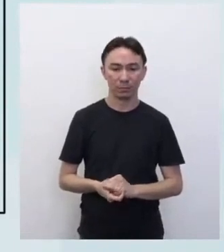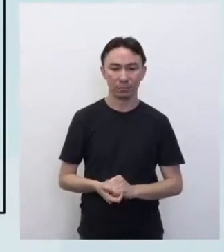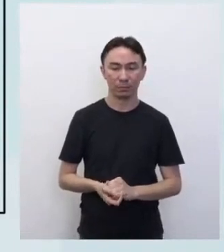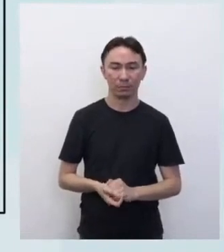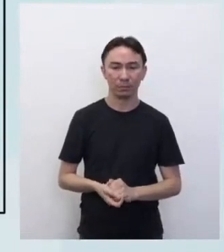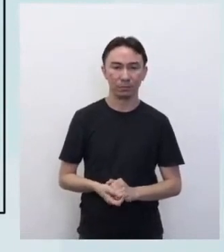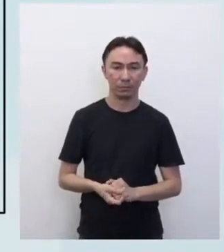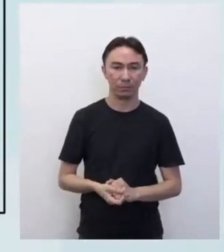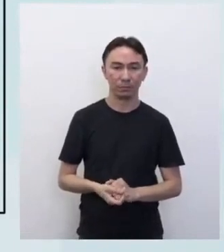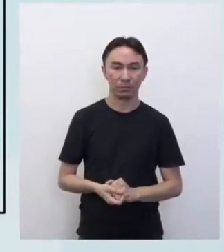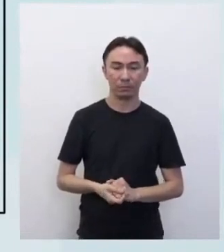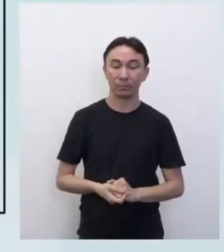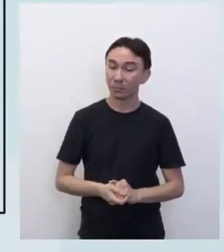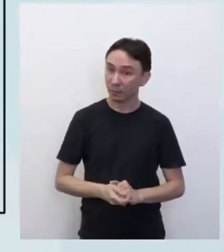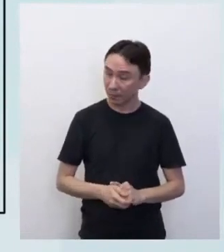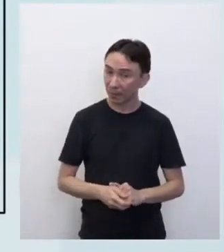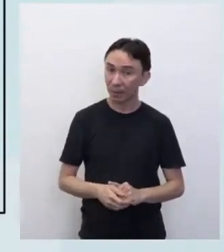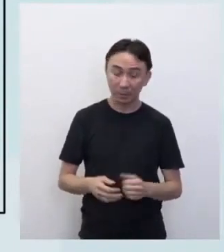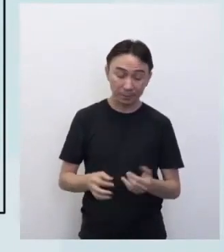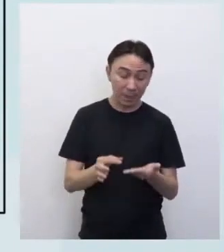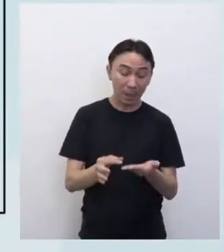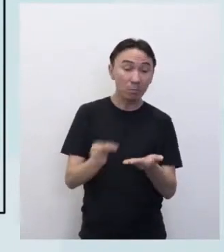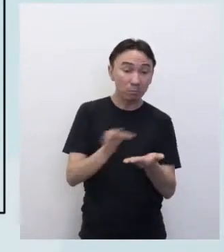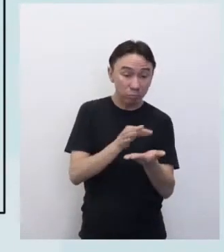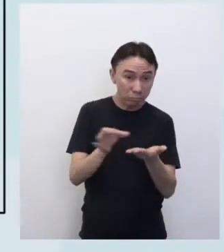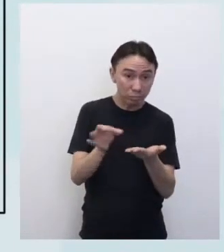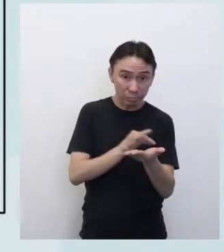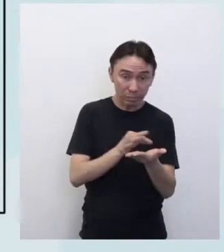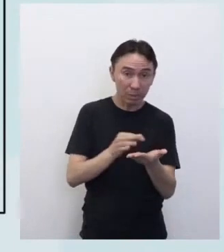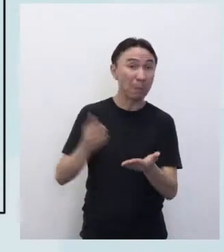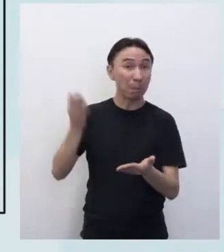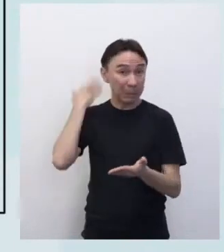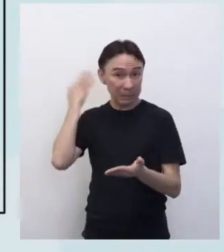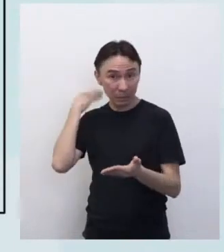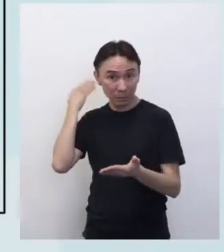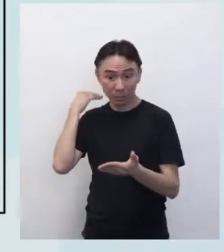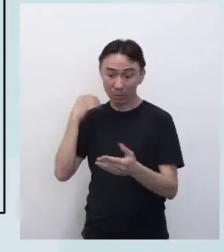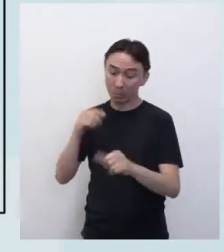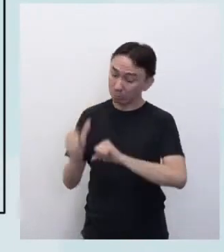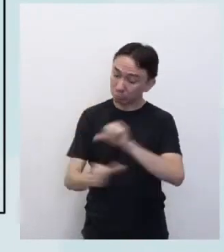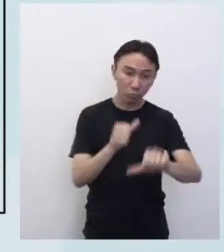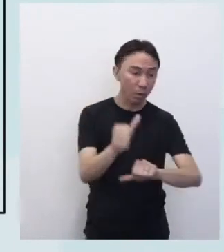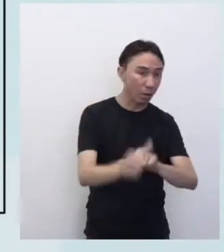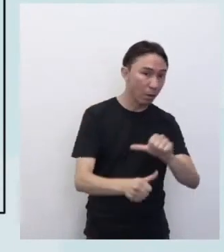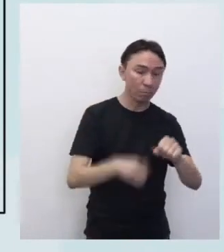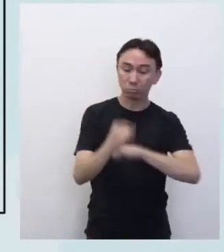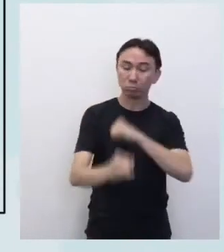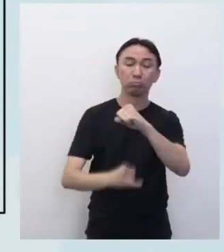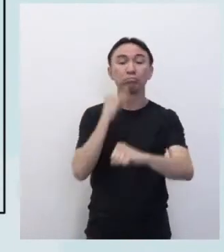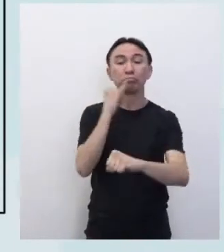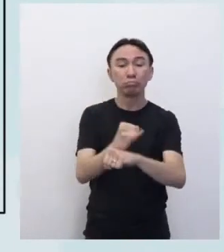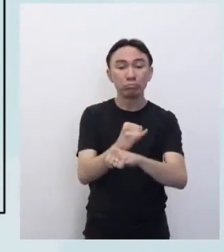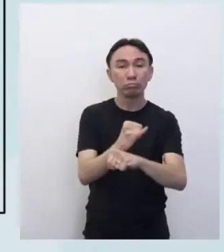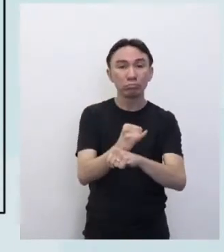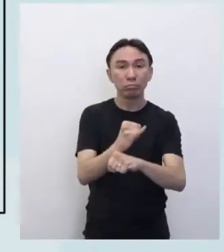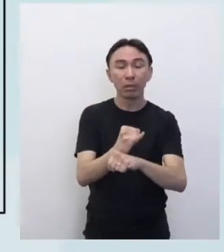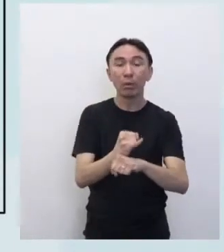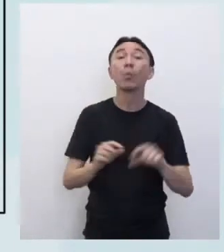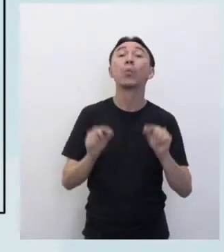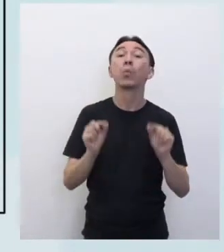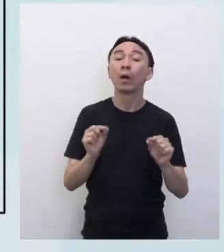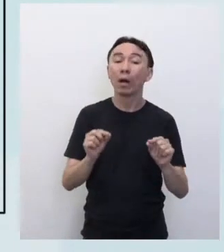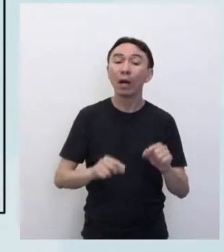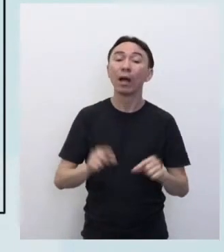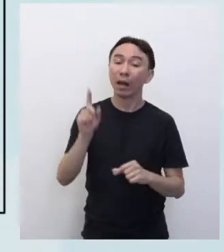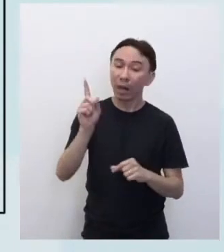Datamation. Uma das primeiras revistas a passar do formato online para o formato online, do impresso para o online, foi a revista